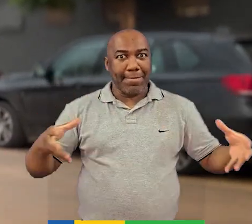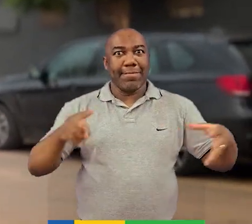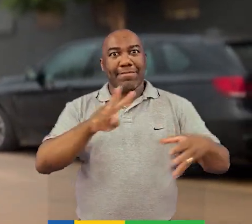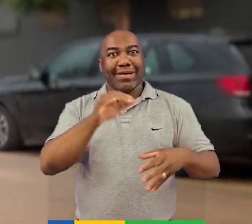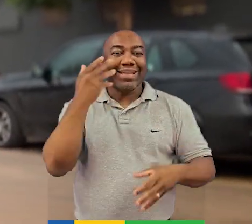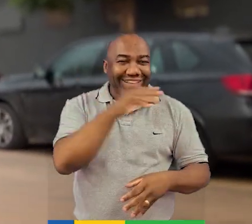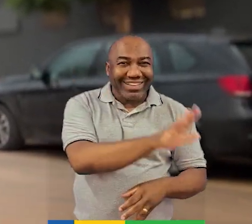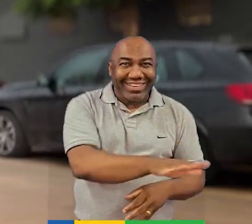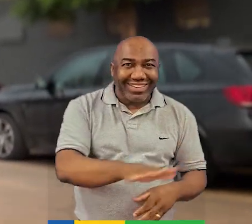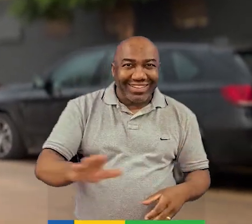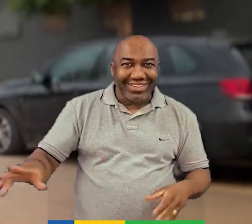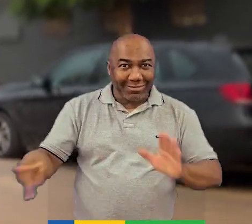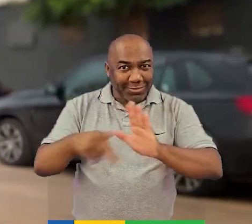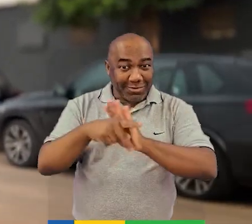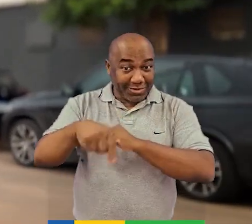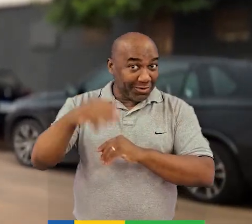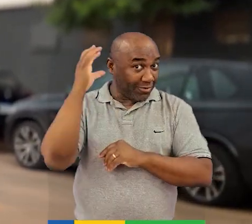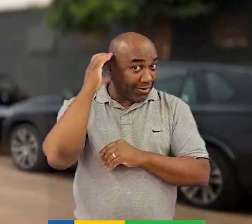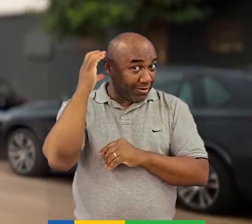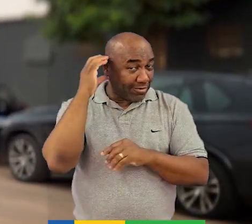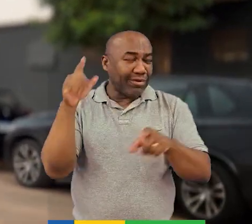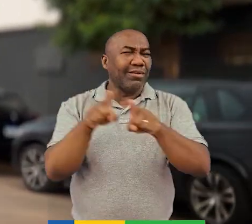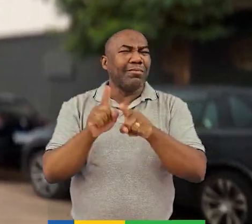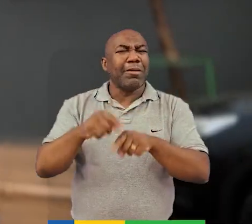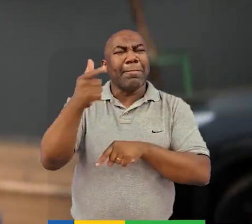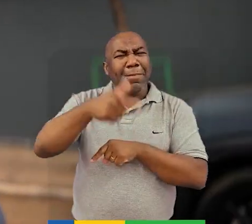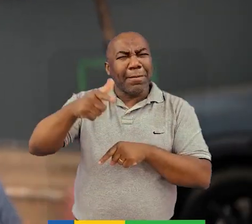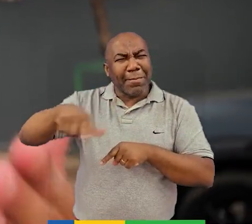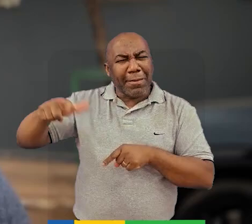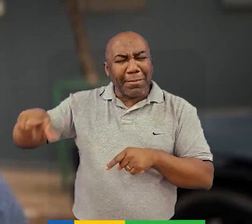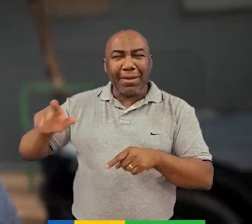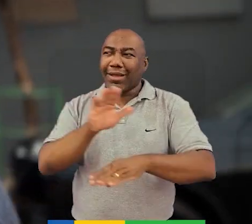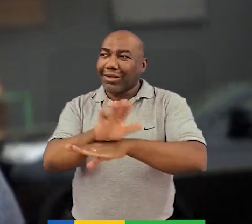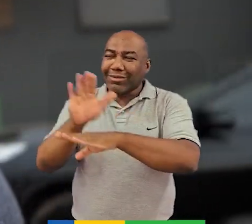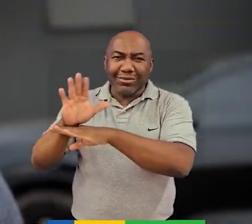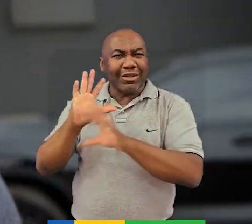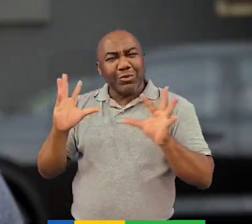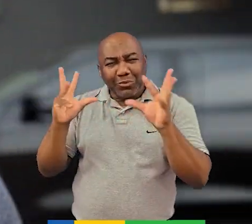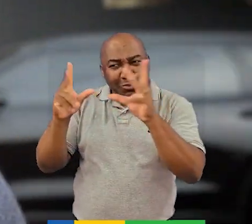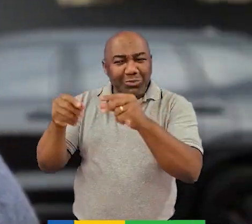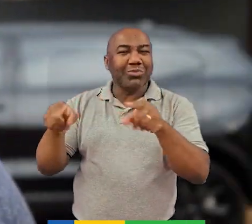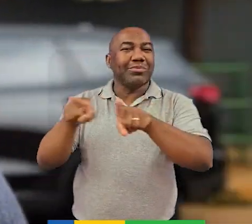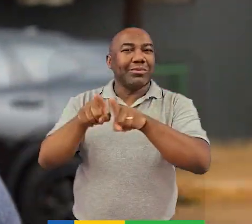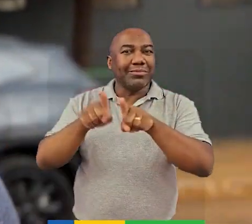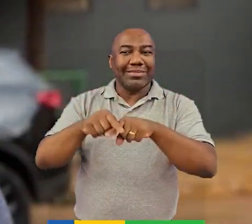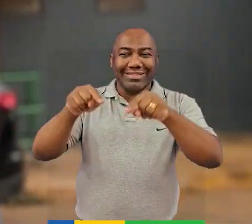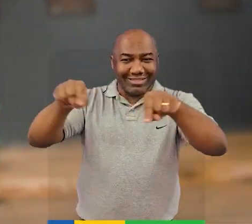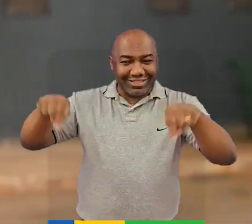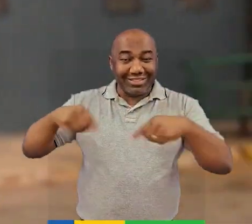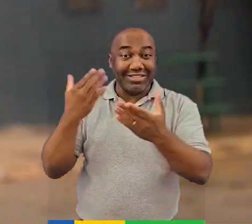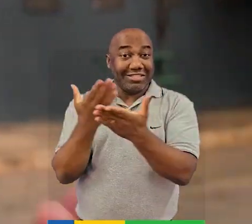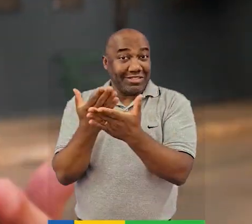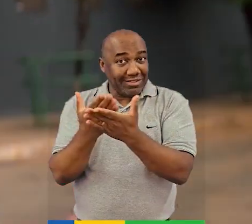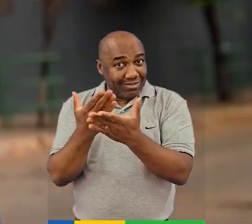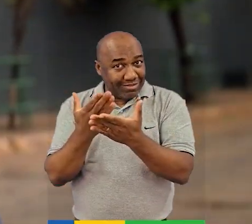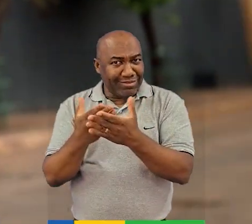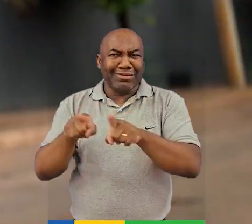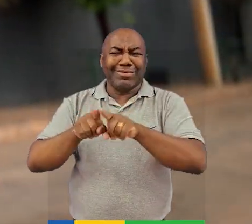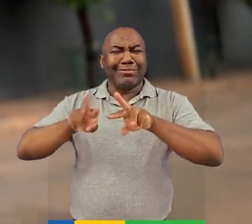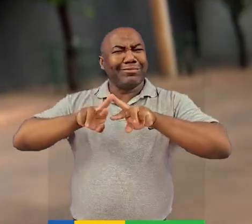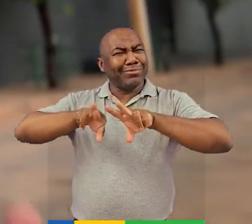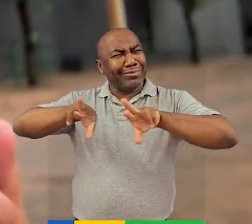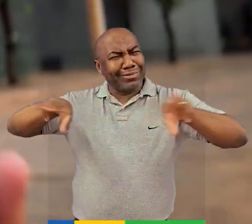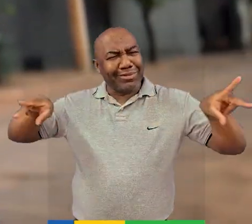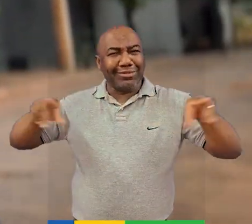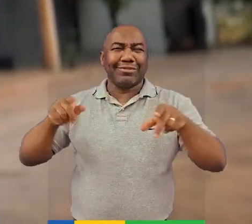e ampliar o número de atendimento nas nossas crianças em Cuiabá. Vamos investir em modernização, melhorar o ambiente de trabalho, investir dentro da sala de